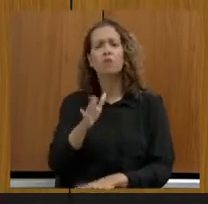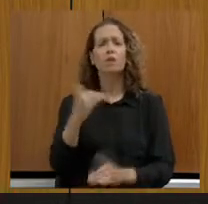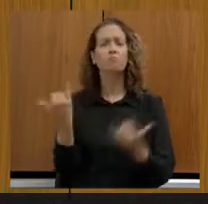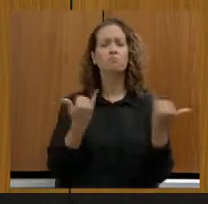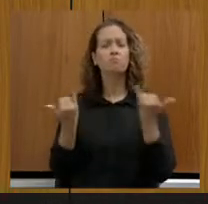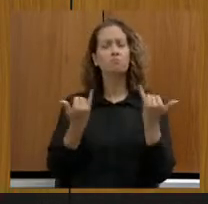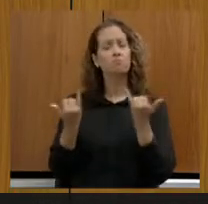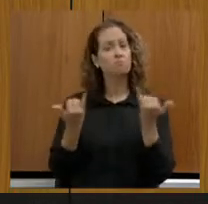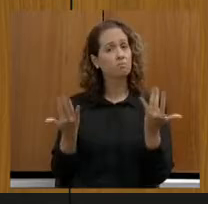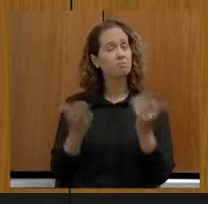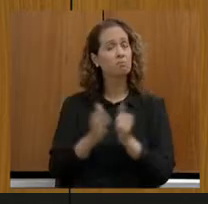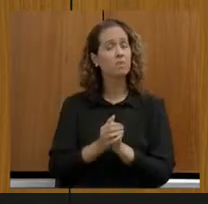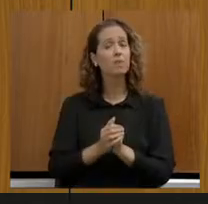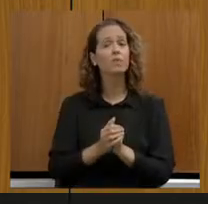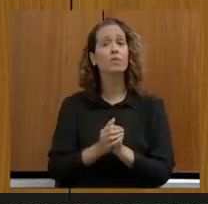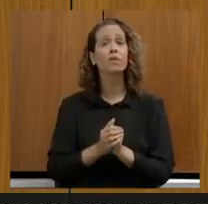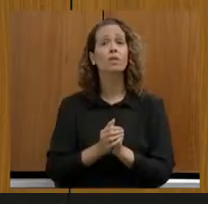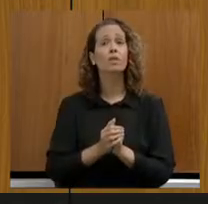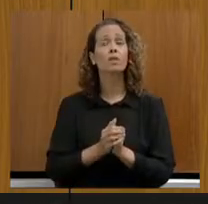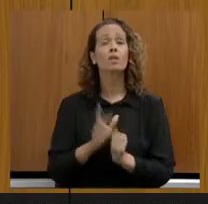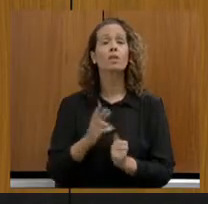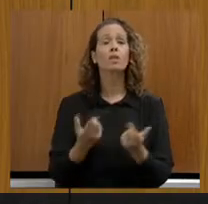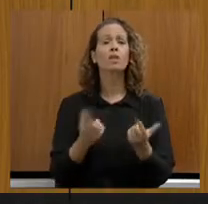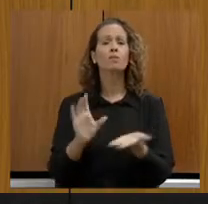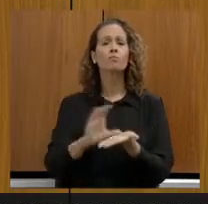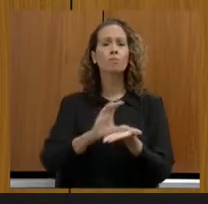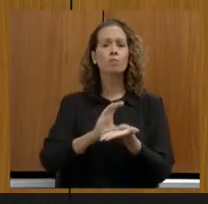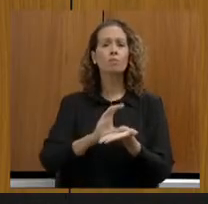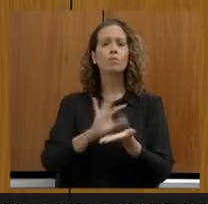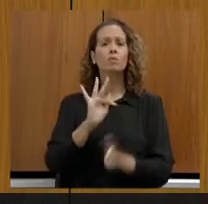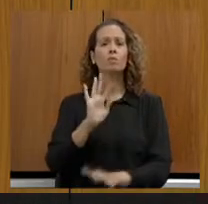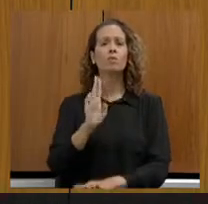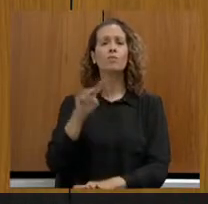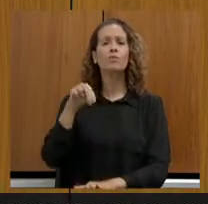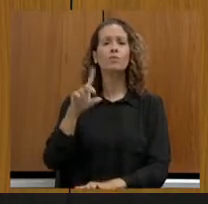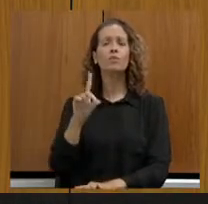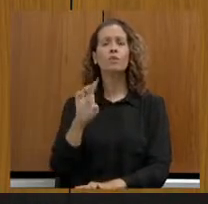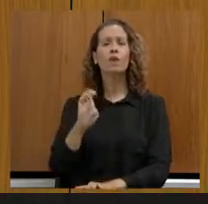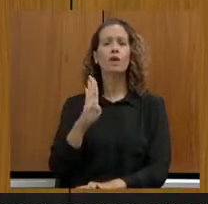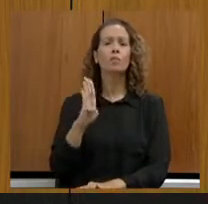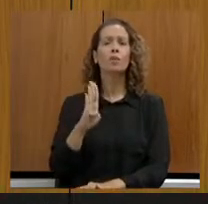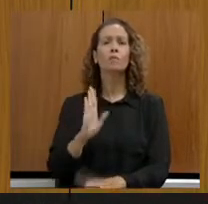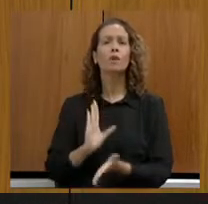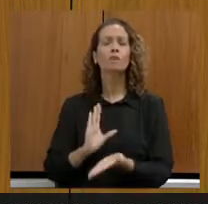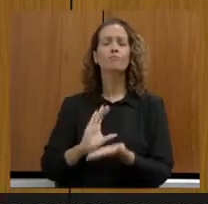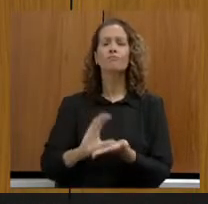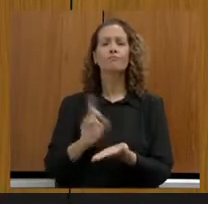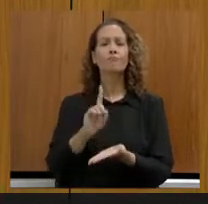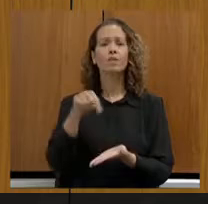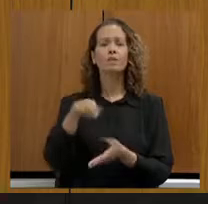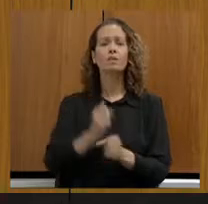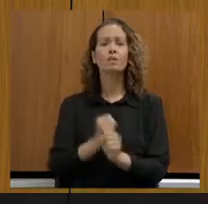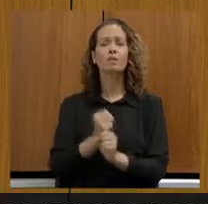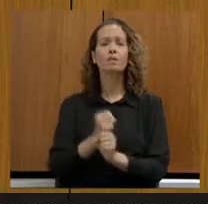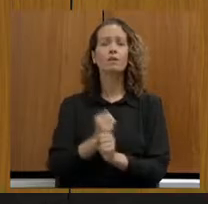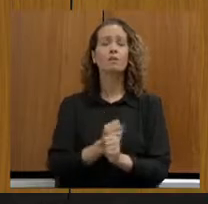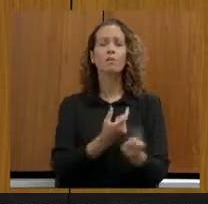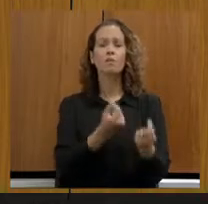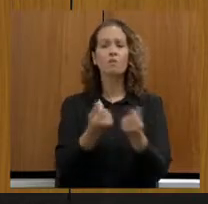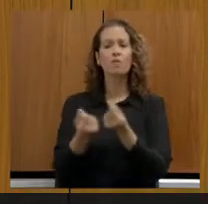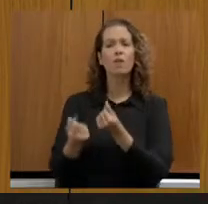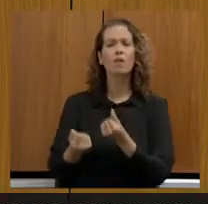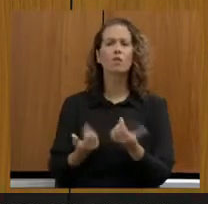informado e a receita recebida do fundeb e não aplicada este ano valores atualizados